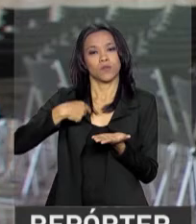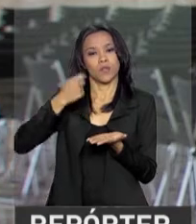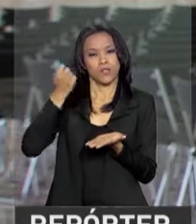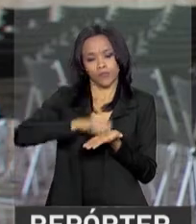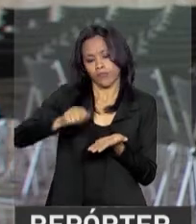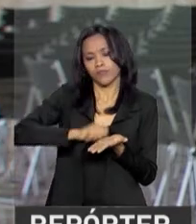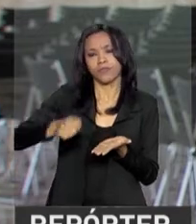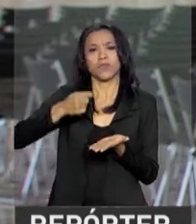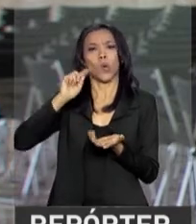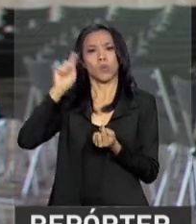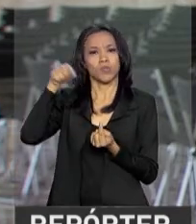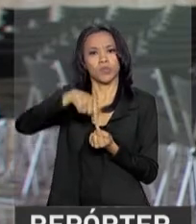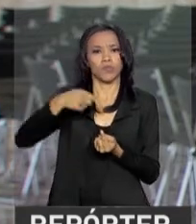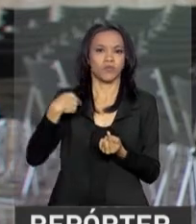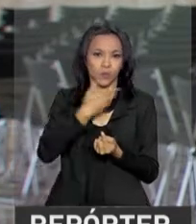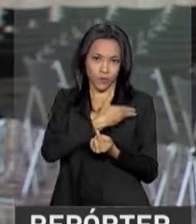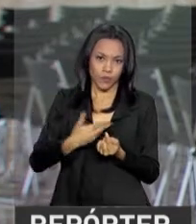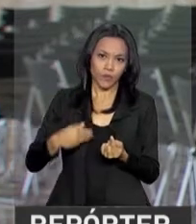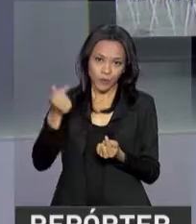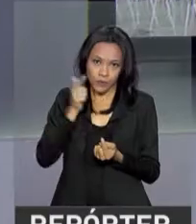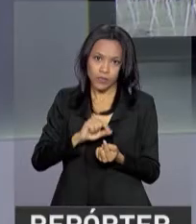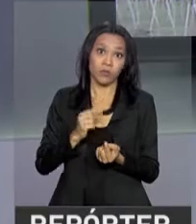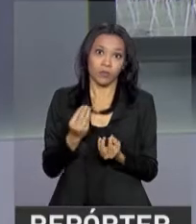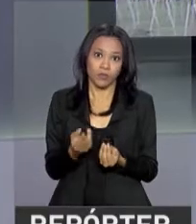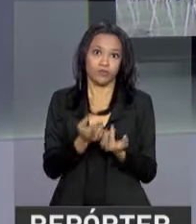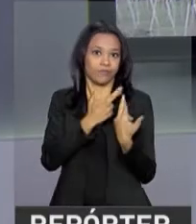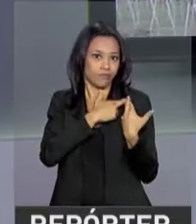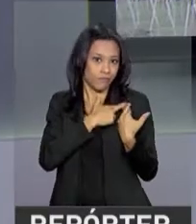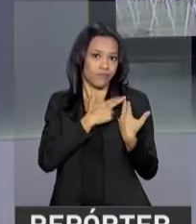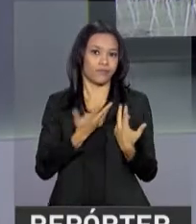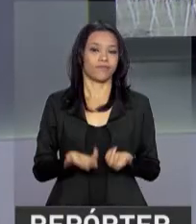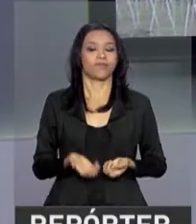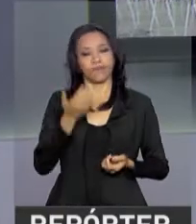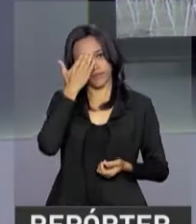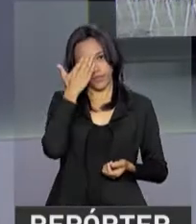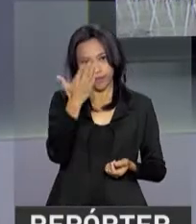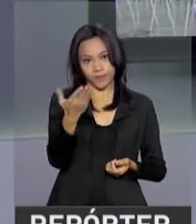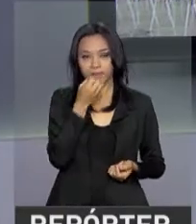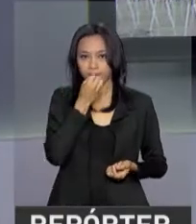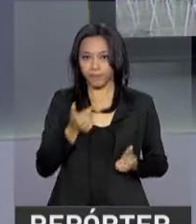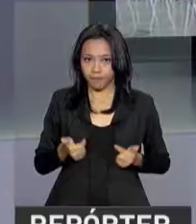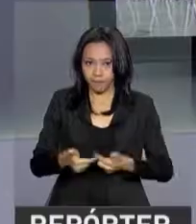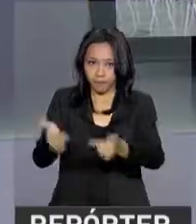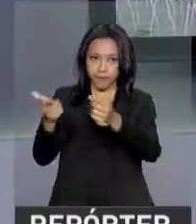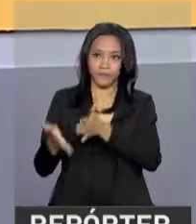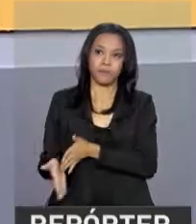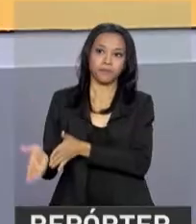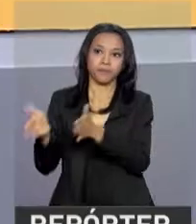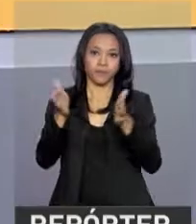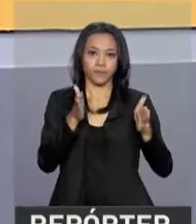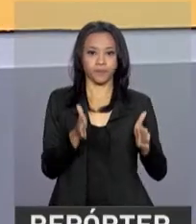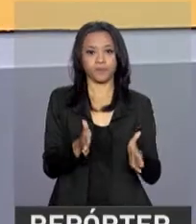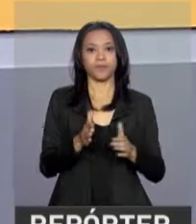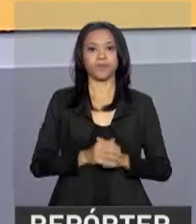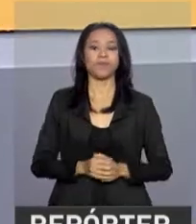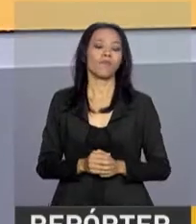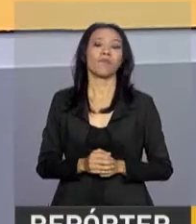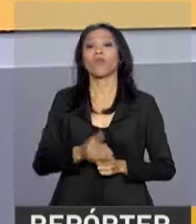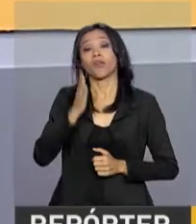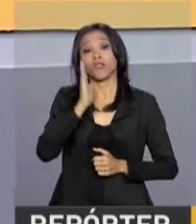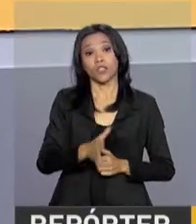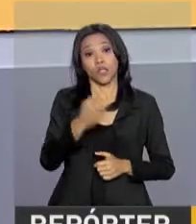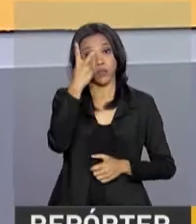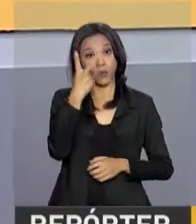metas com responsabilidade. Voltamos com você, Thaísa. Obrigada, Marcinha. Bom trabalho para você. Já